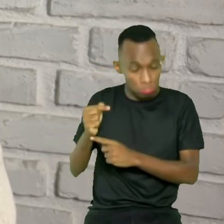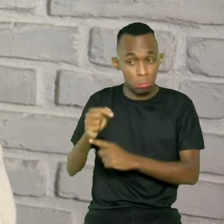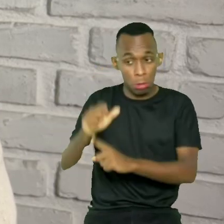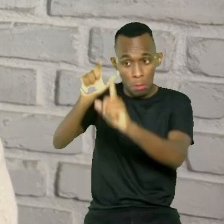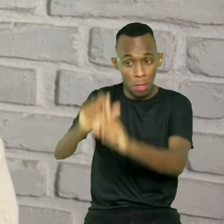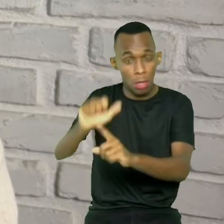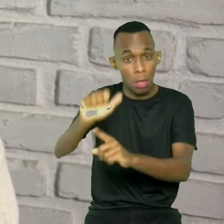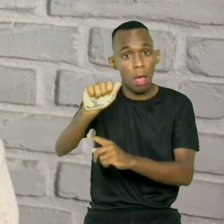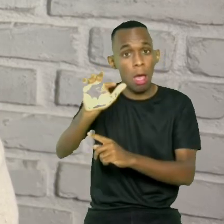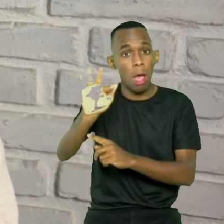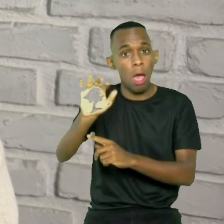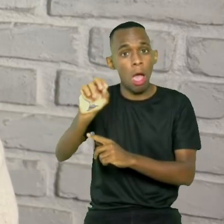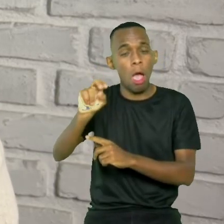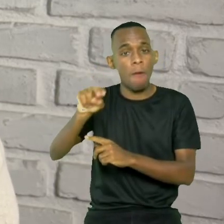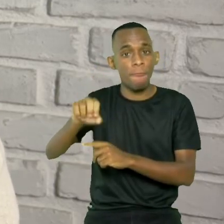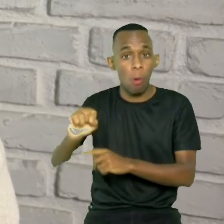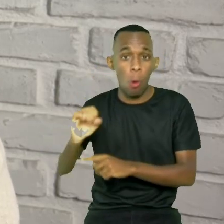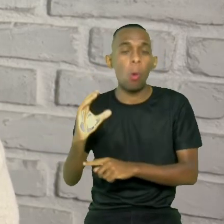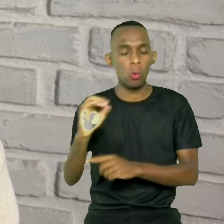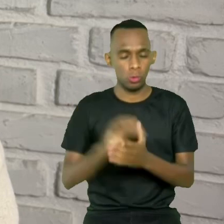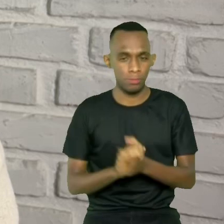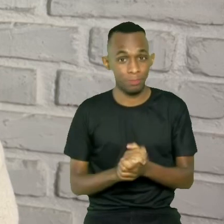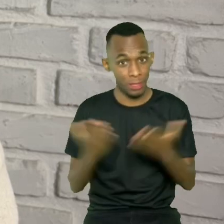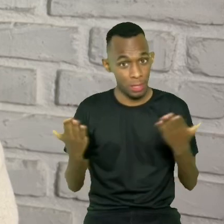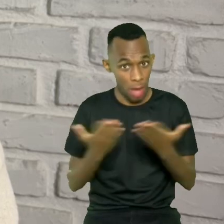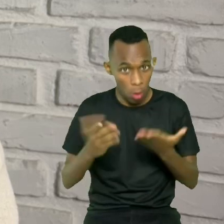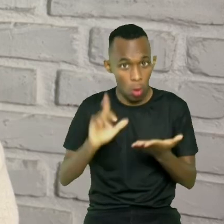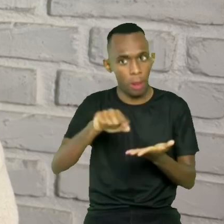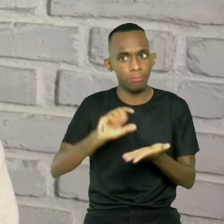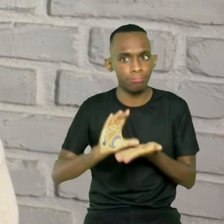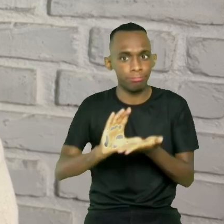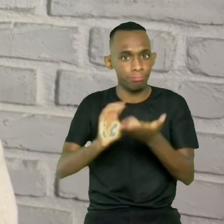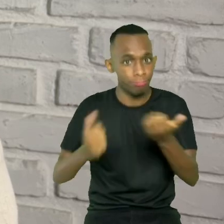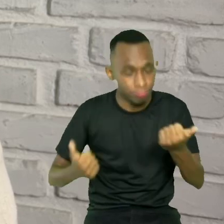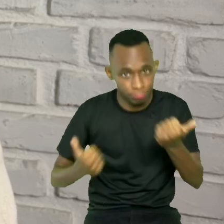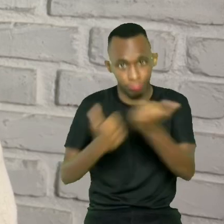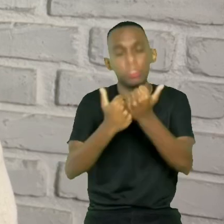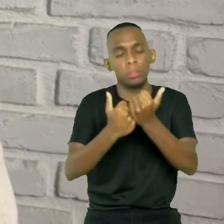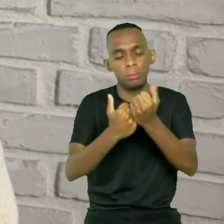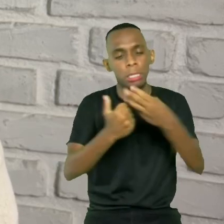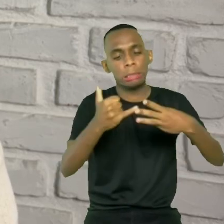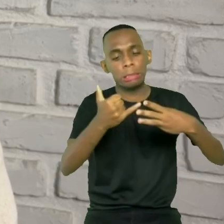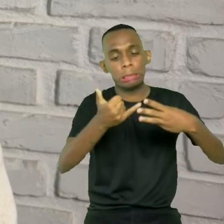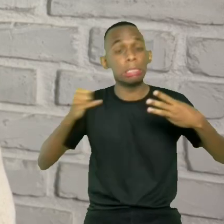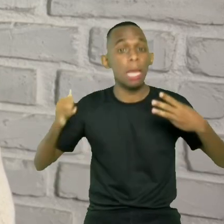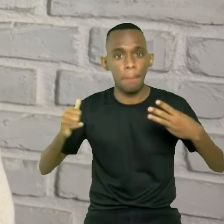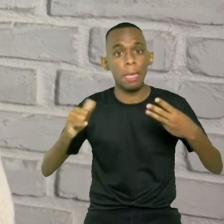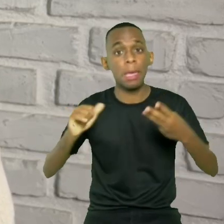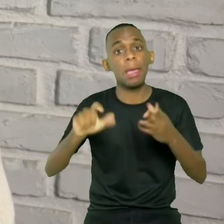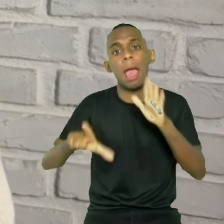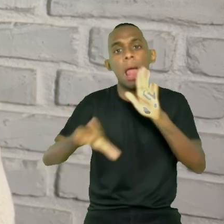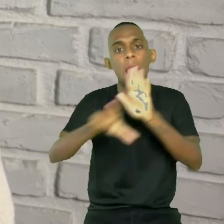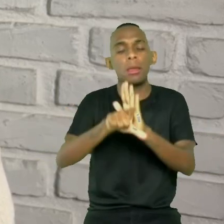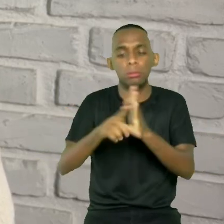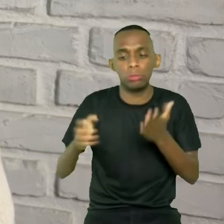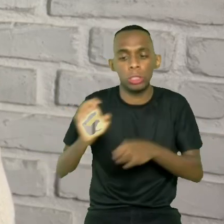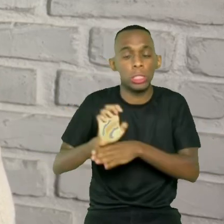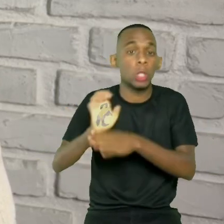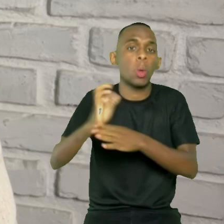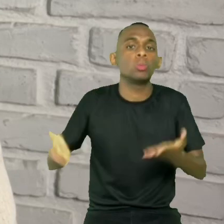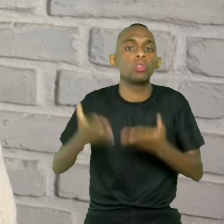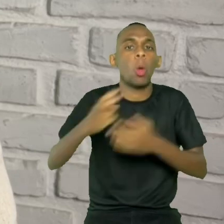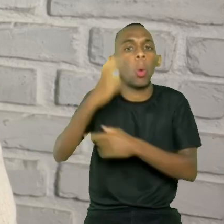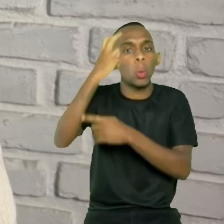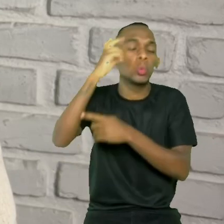Afonso Borges. Esta edição do projeto é patrocinada pela CEMIG, por meio da Lei Estadual de Incentivo à Cultura de Minas